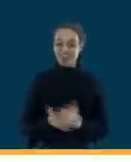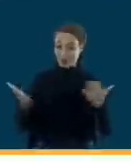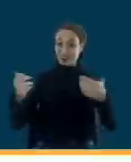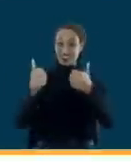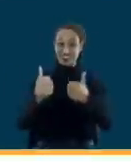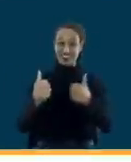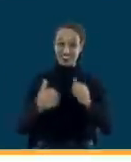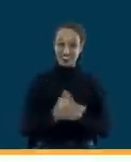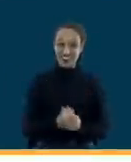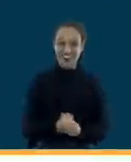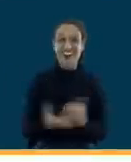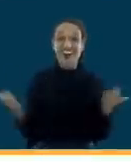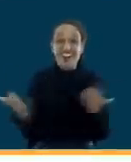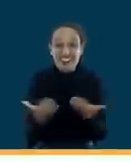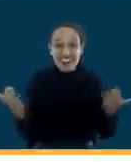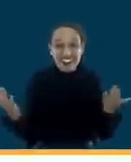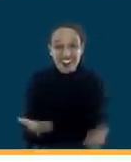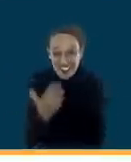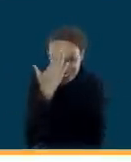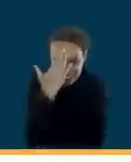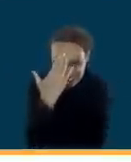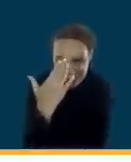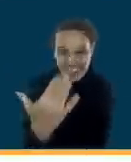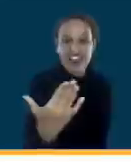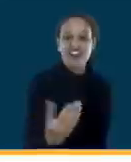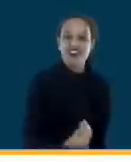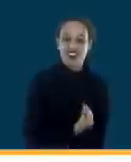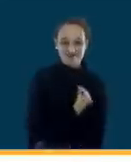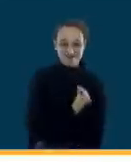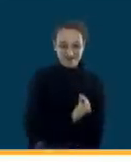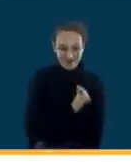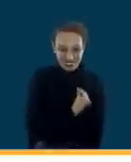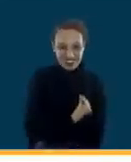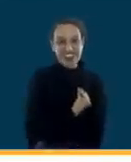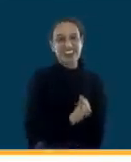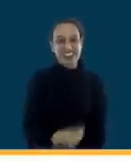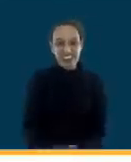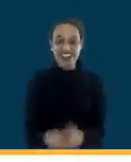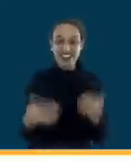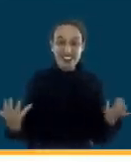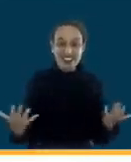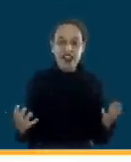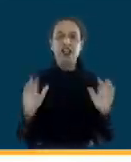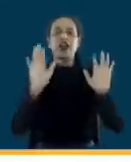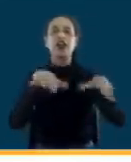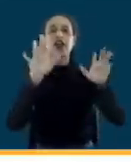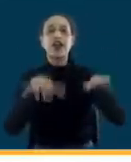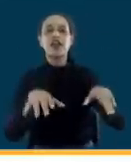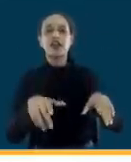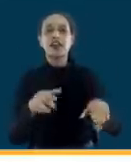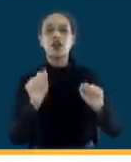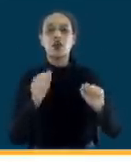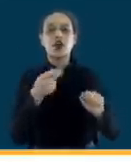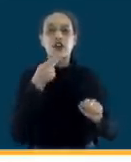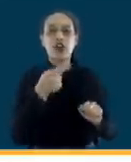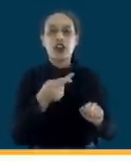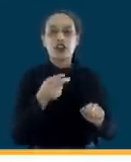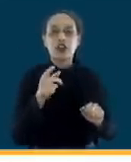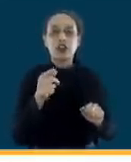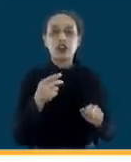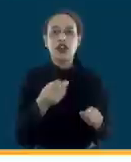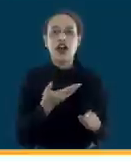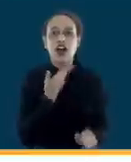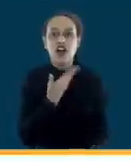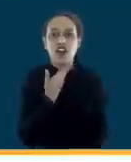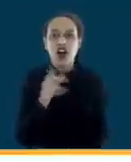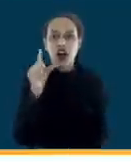quero agradecer pela participação e agradecer... Mestra Fatinha, vê se você consegue falar, está um pouco baixo, vê se você consegue